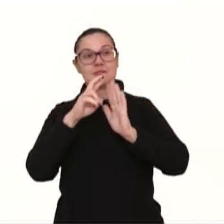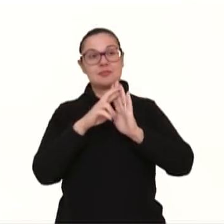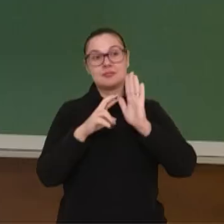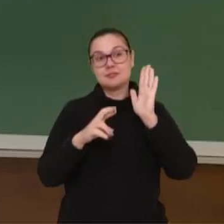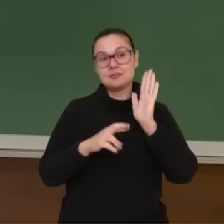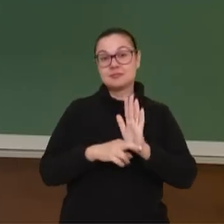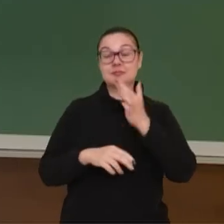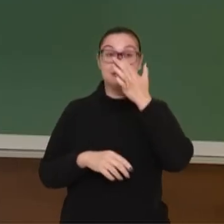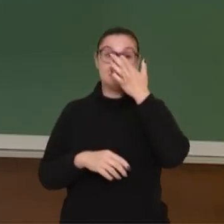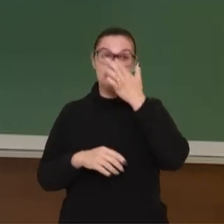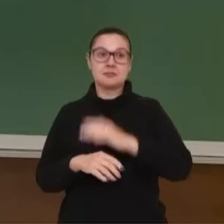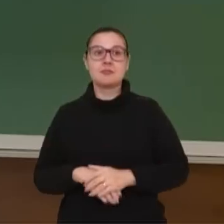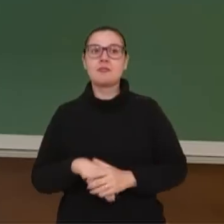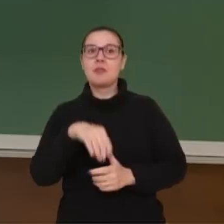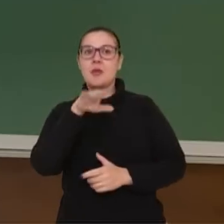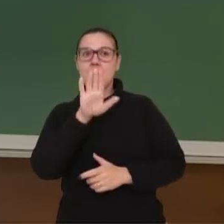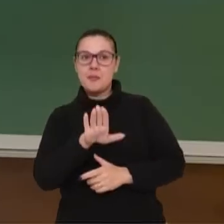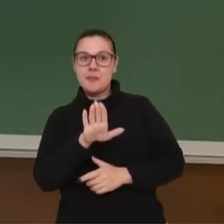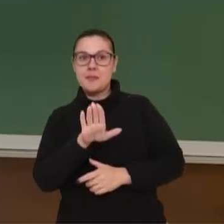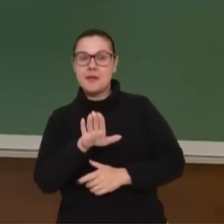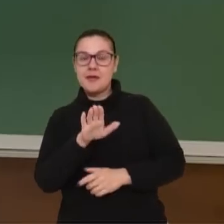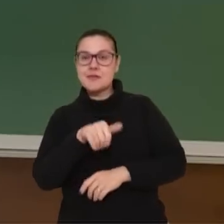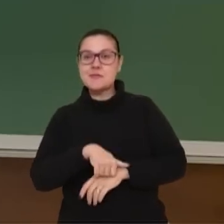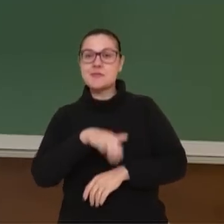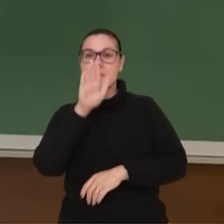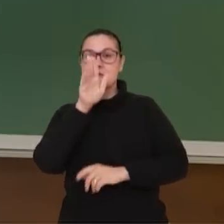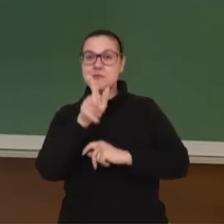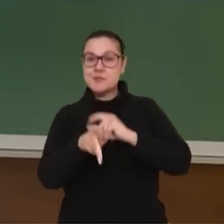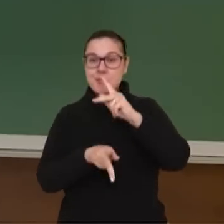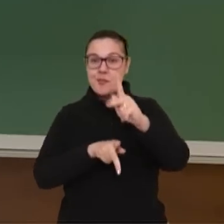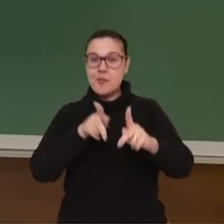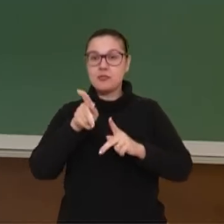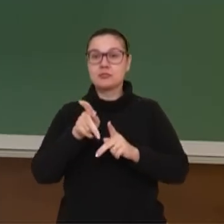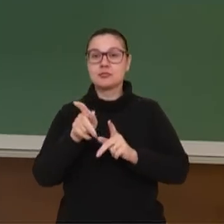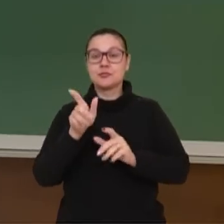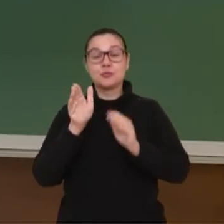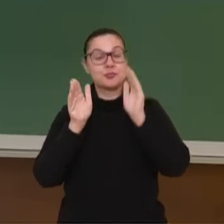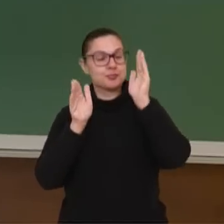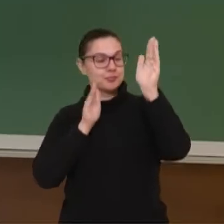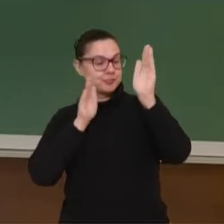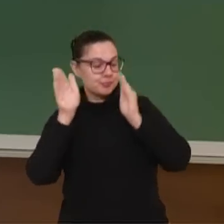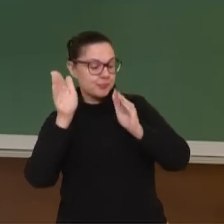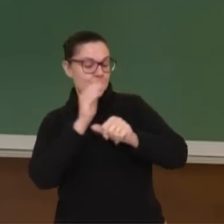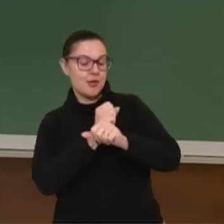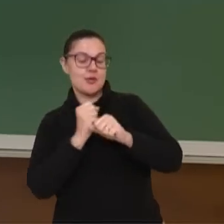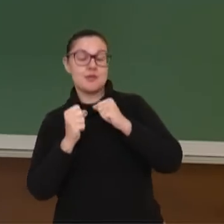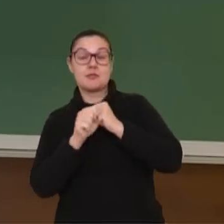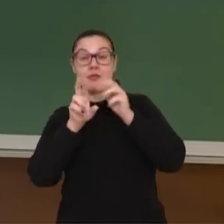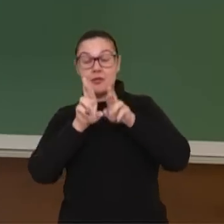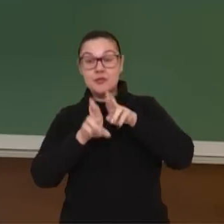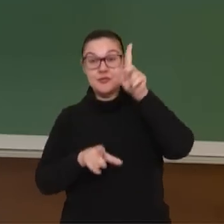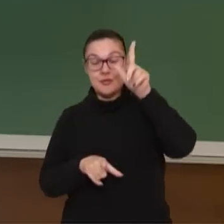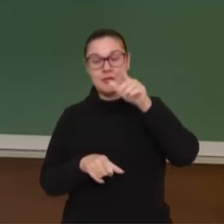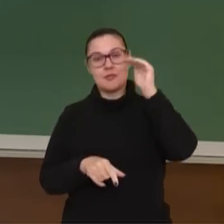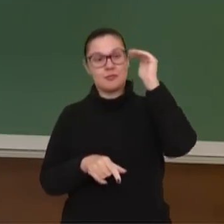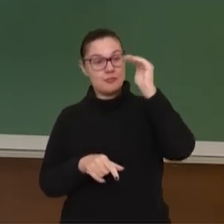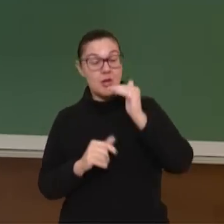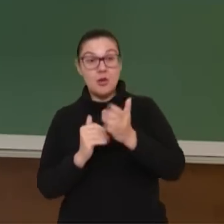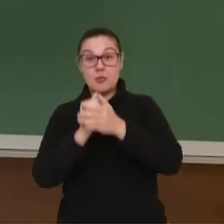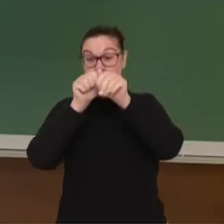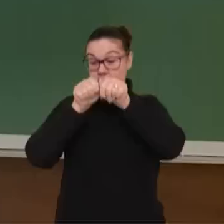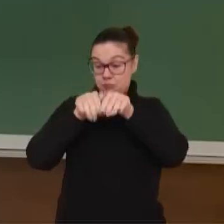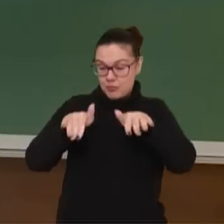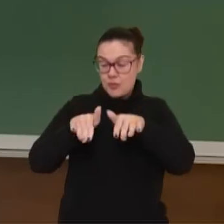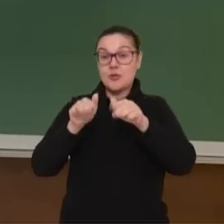regras, tá? Só que ela se tornou popular em várias camadas sociais diferentes. Então ela se popularizou,